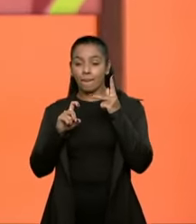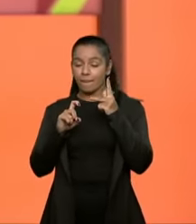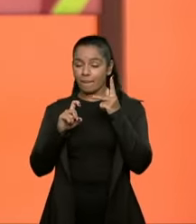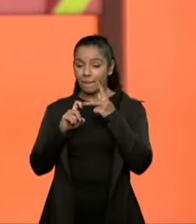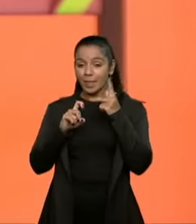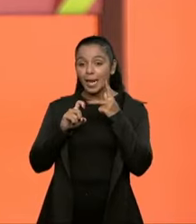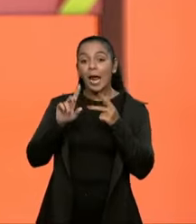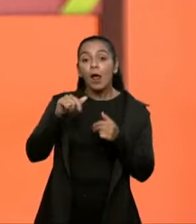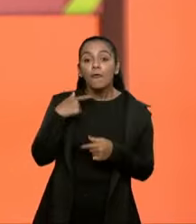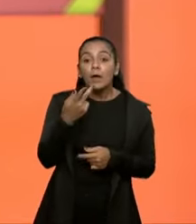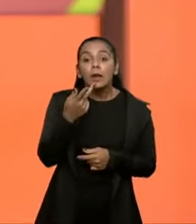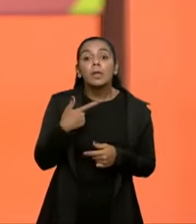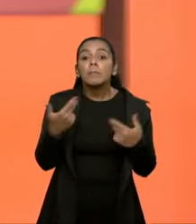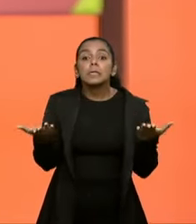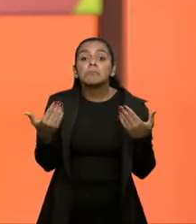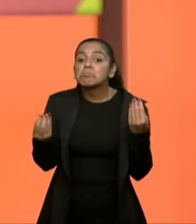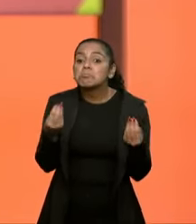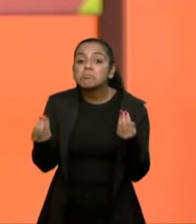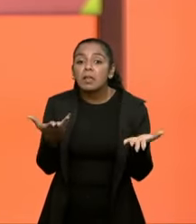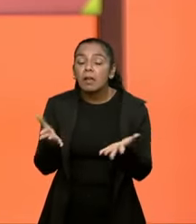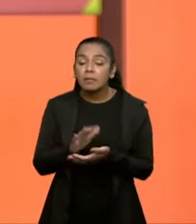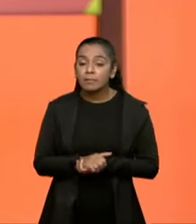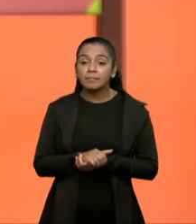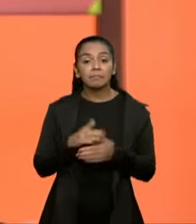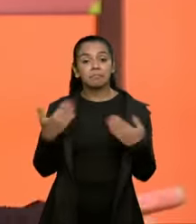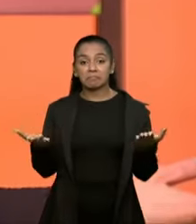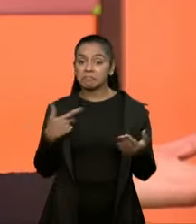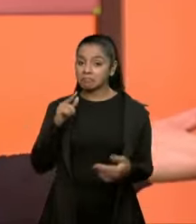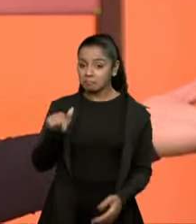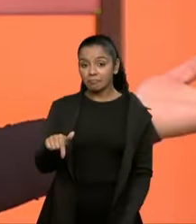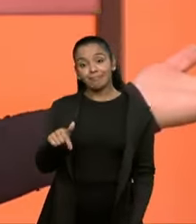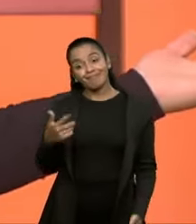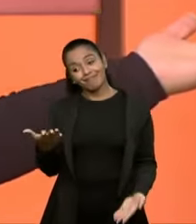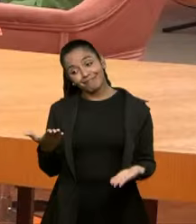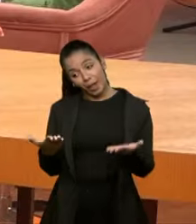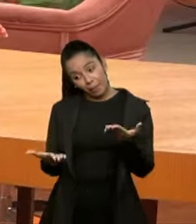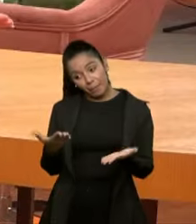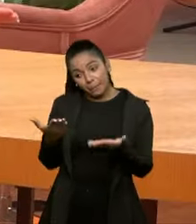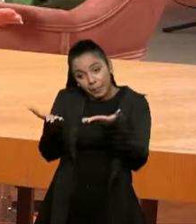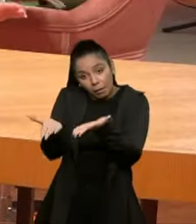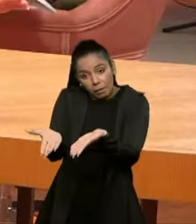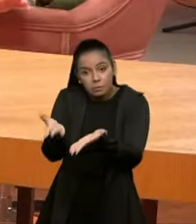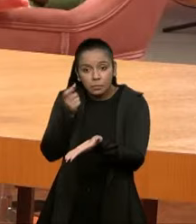Pronto. Aí eu falei assim, mas e aí? Ela falou assim, e aí que esse peso, né,